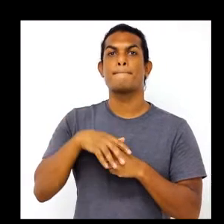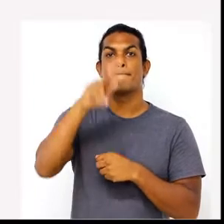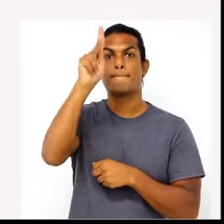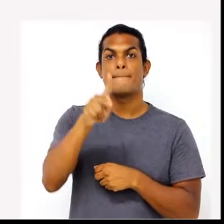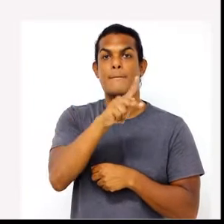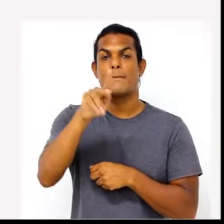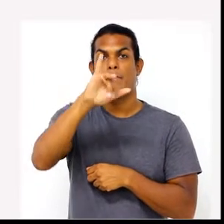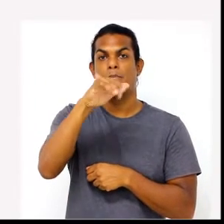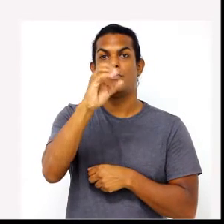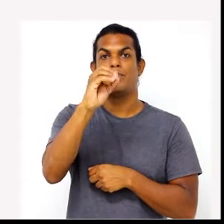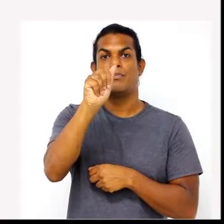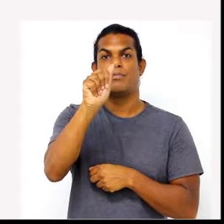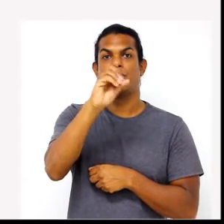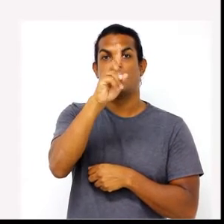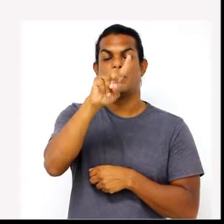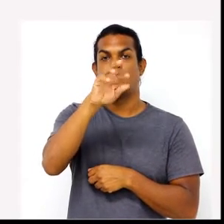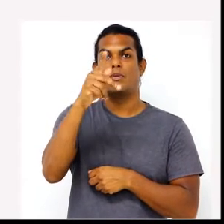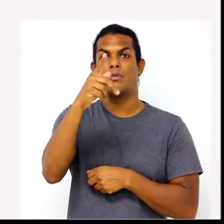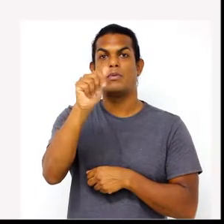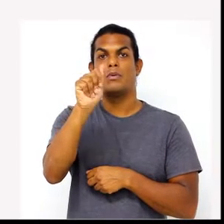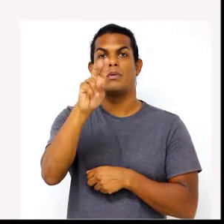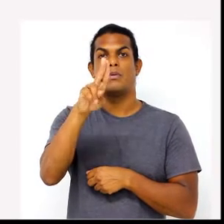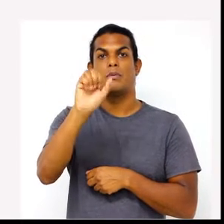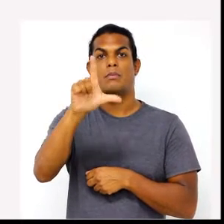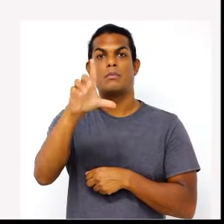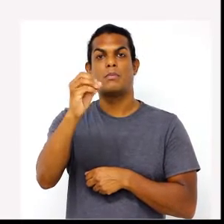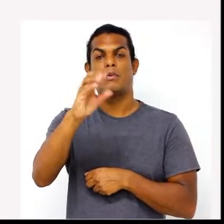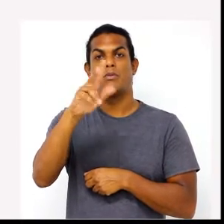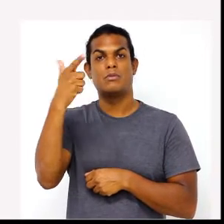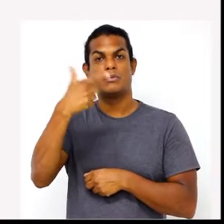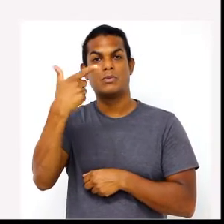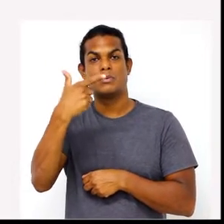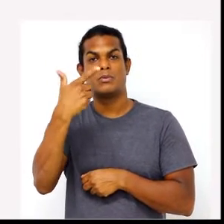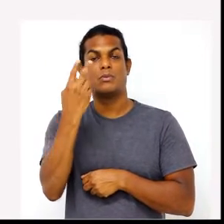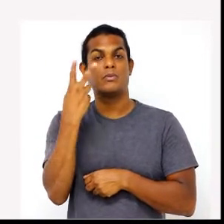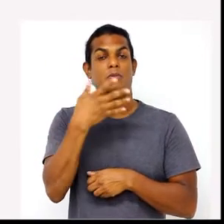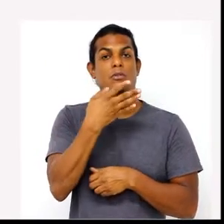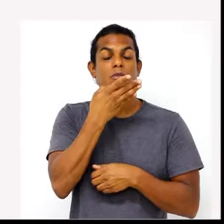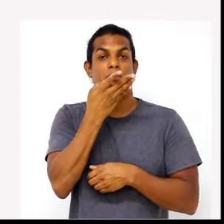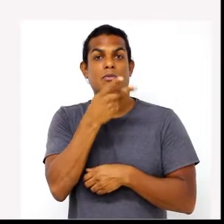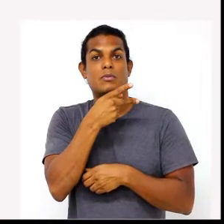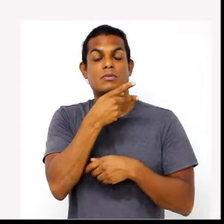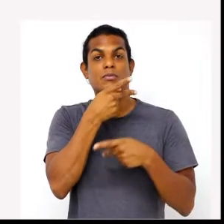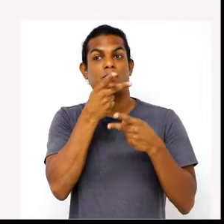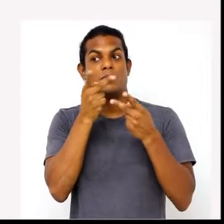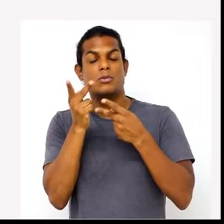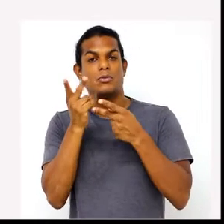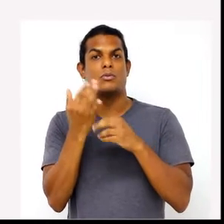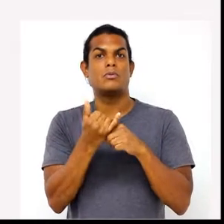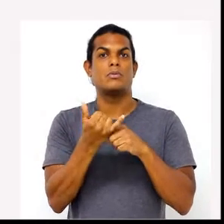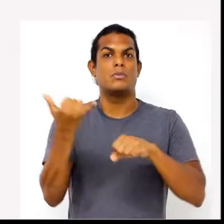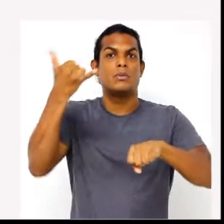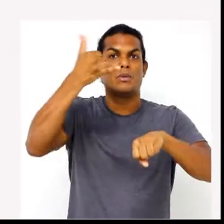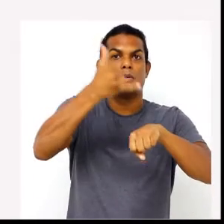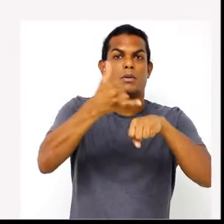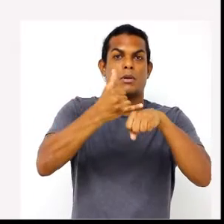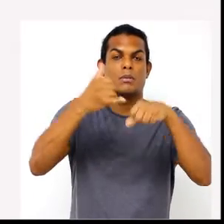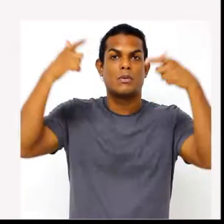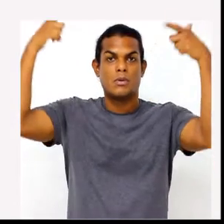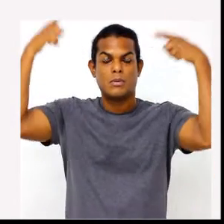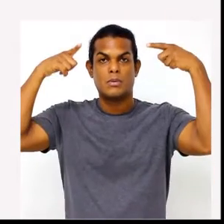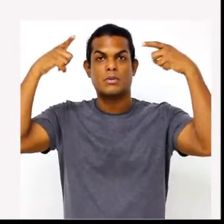Então, tem esse exemplo. O Papa João Paulo II visitou o México. Na capital mexicana, Sua Santidade beijou o